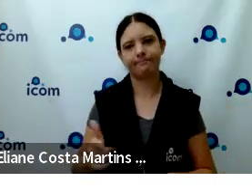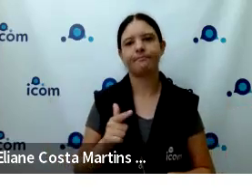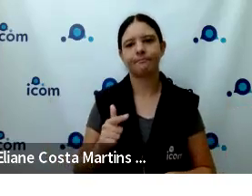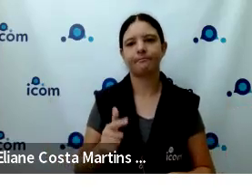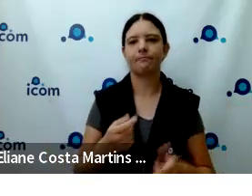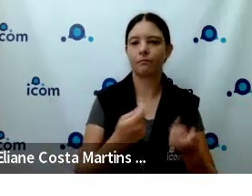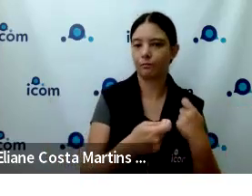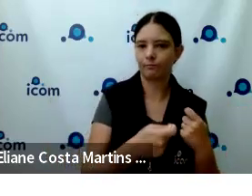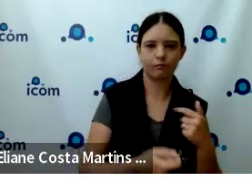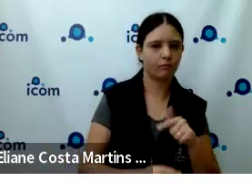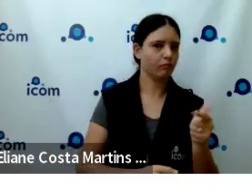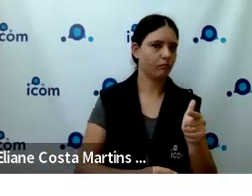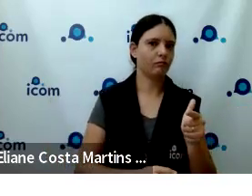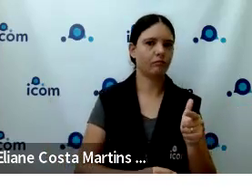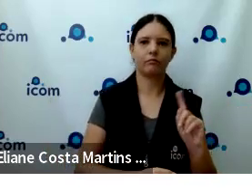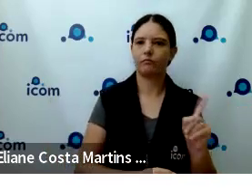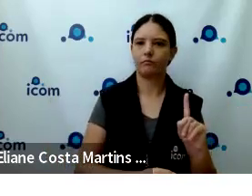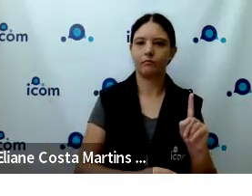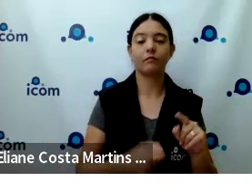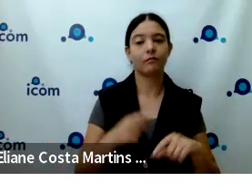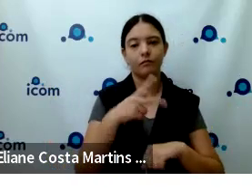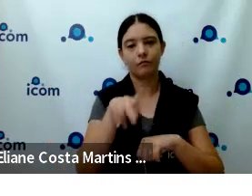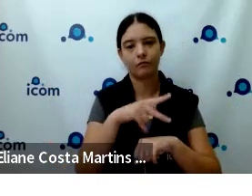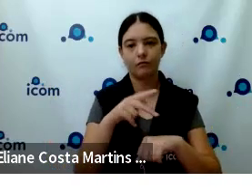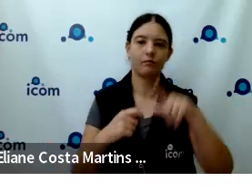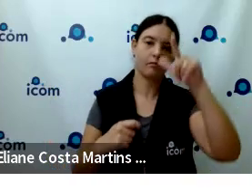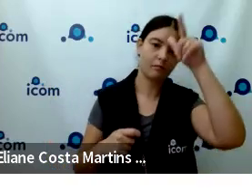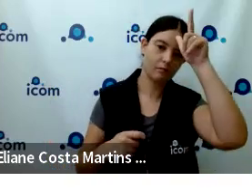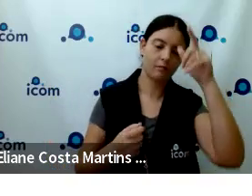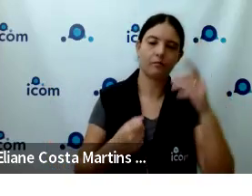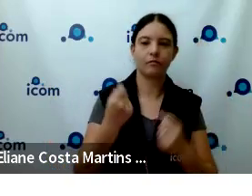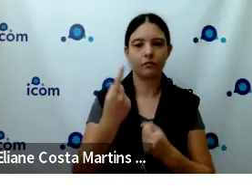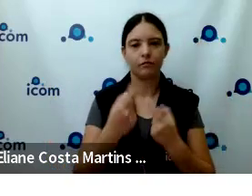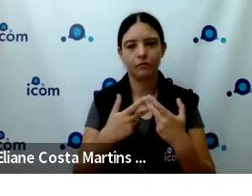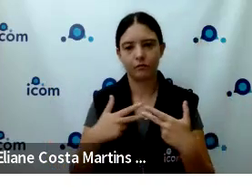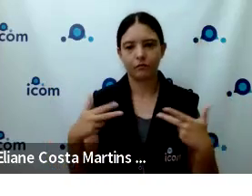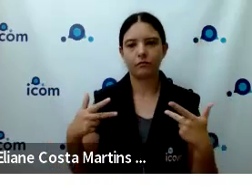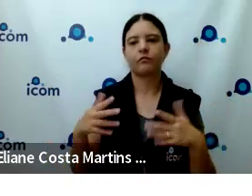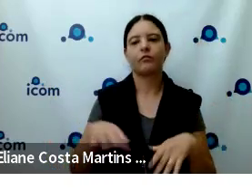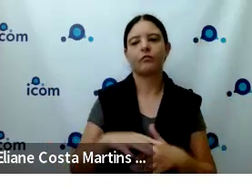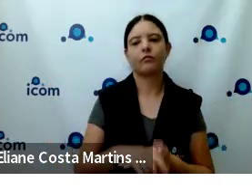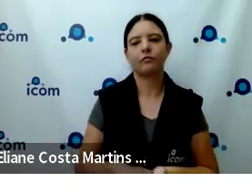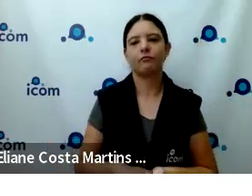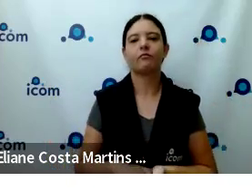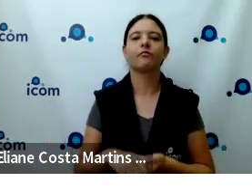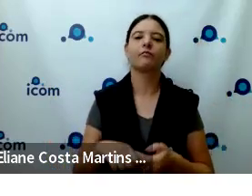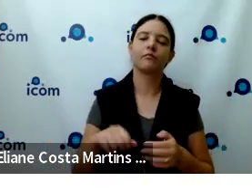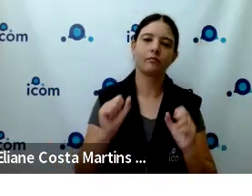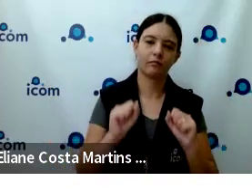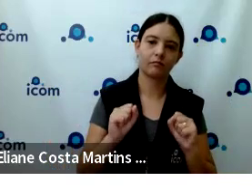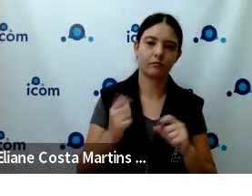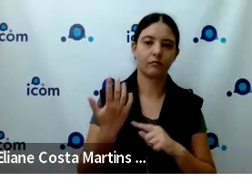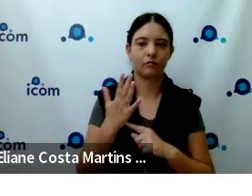administrativo, não, né? No caso alemão, algumas referências aqui que são de otimização, né,